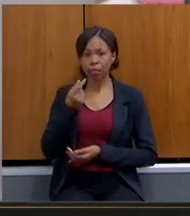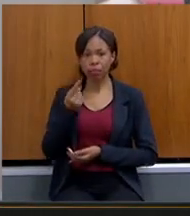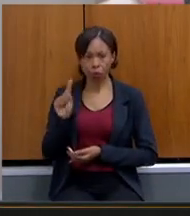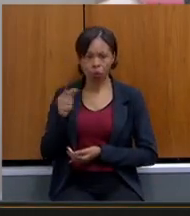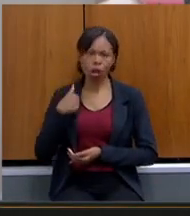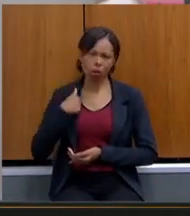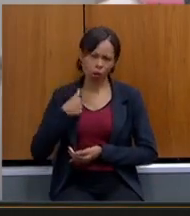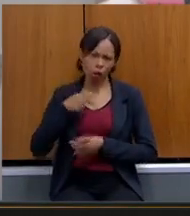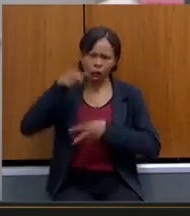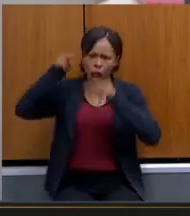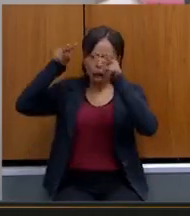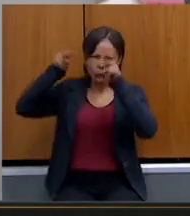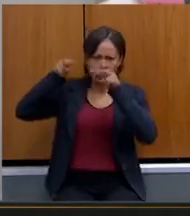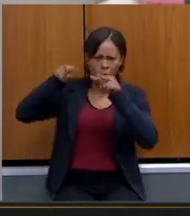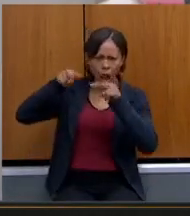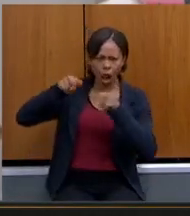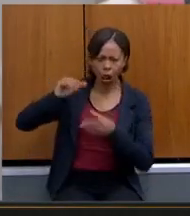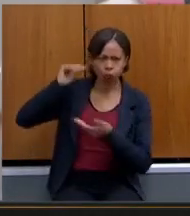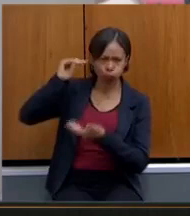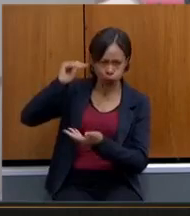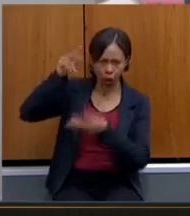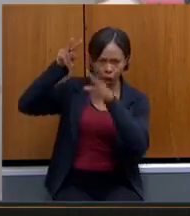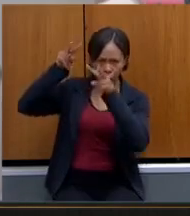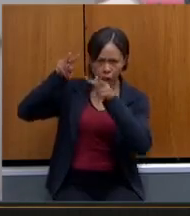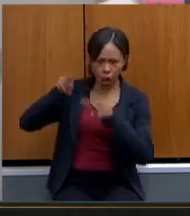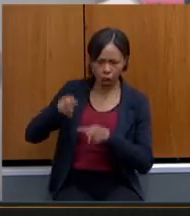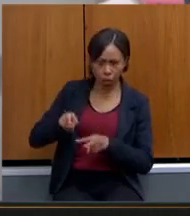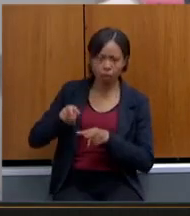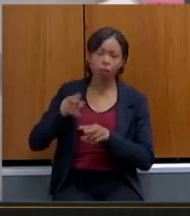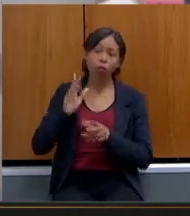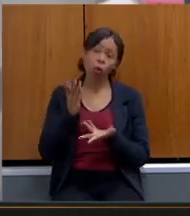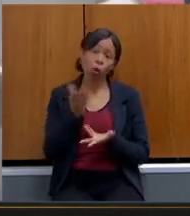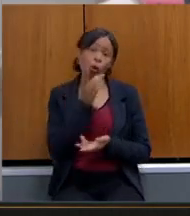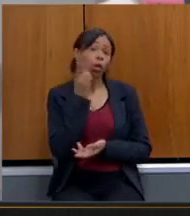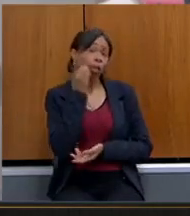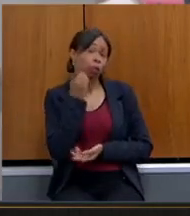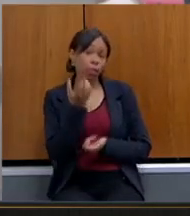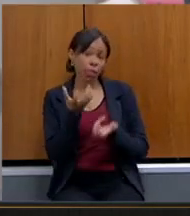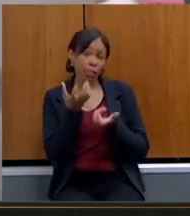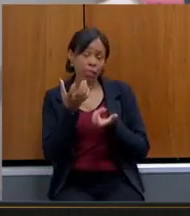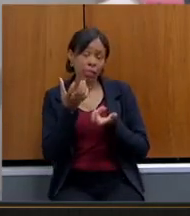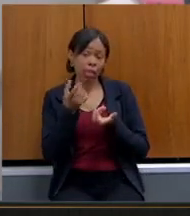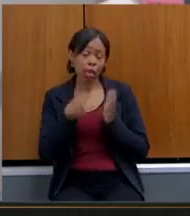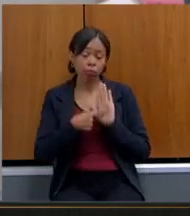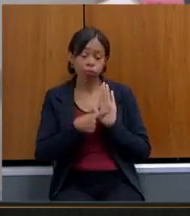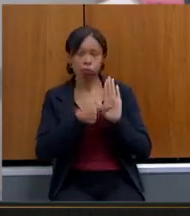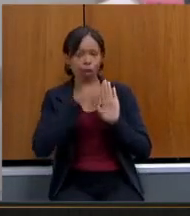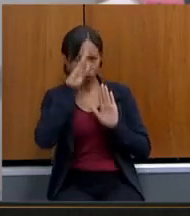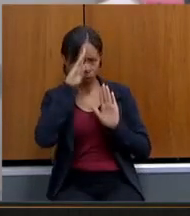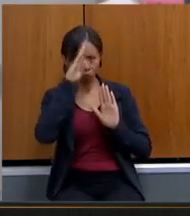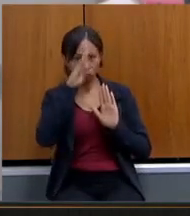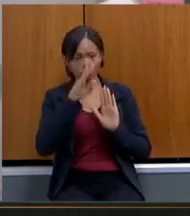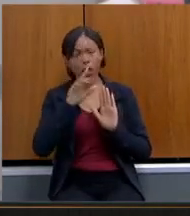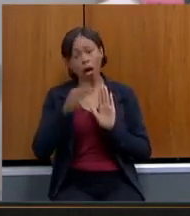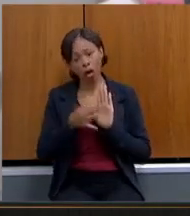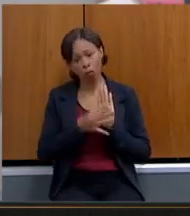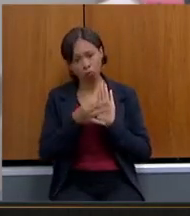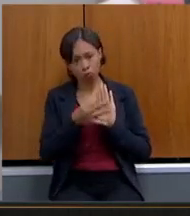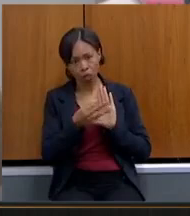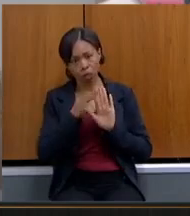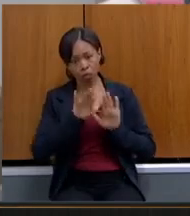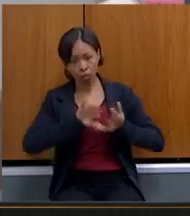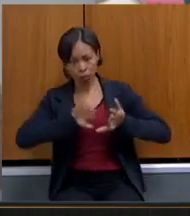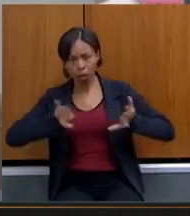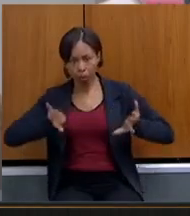eu vou fazer a leitura em bloco como sempre fazemos Deputado que quiser destacar poremos a votação em separado